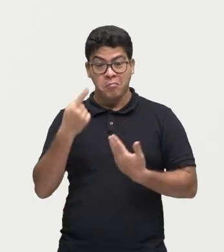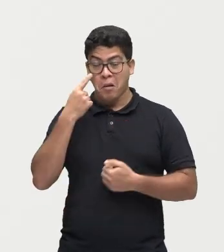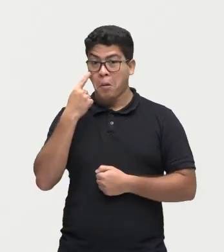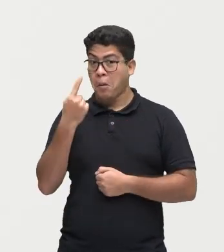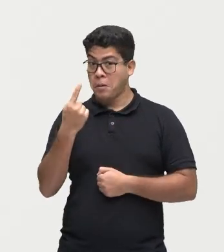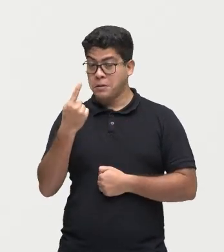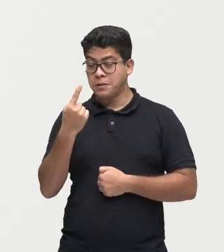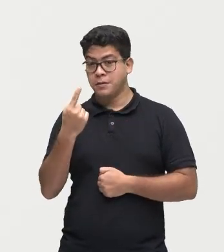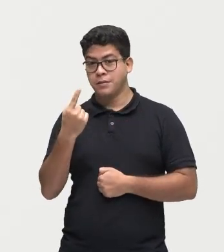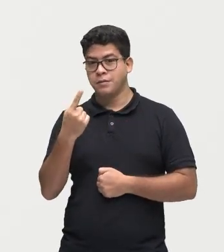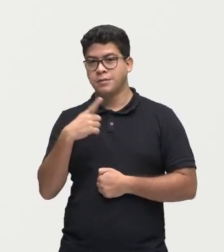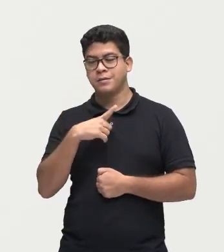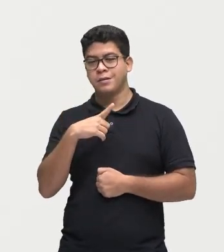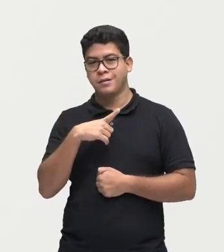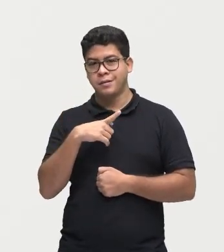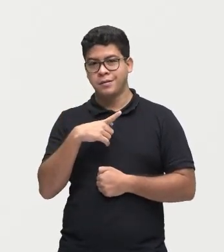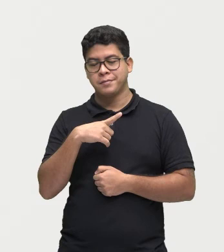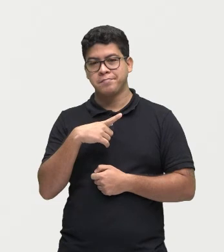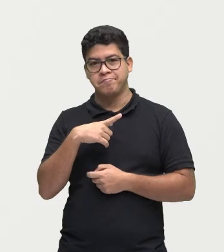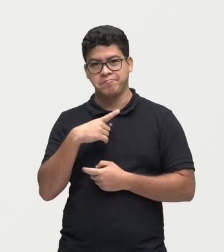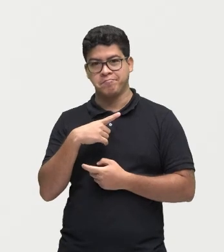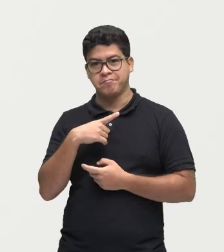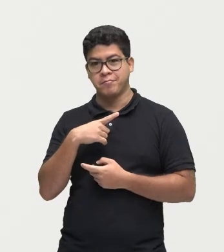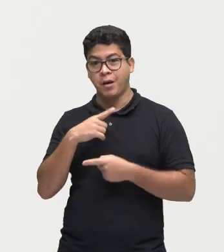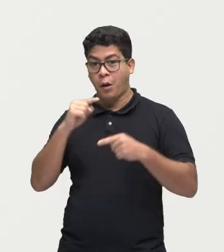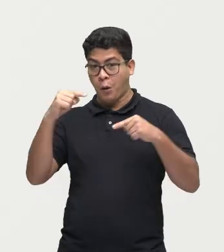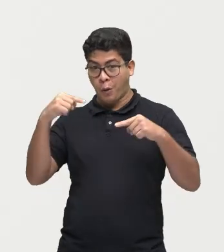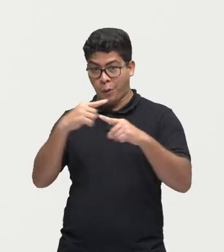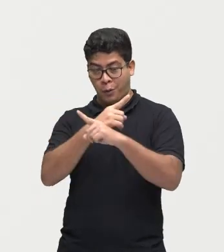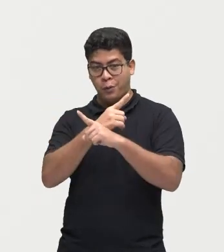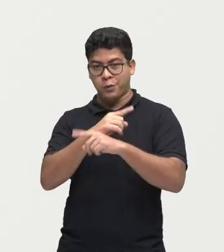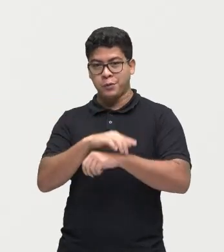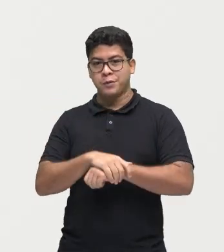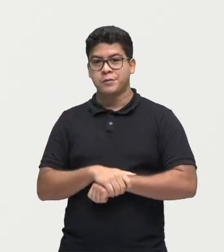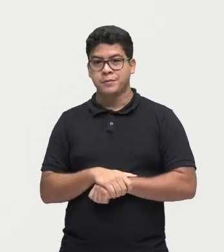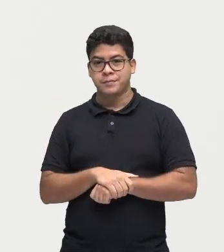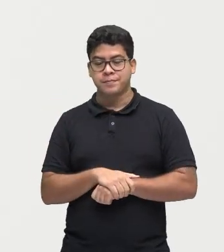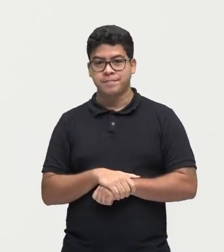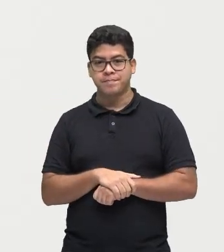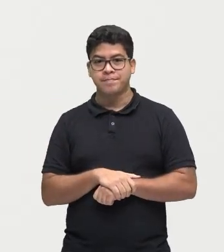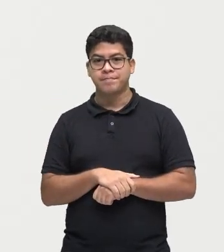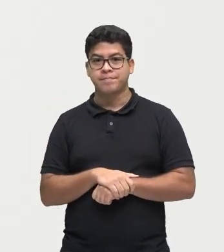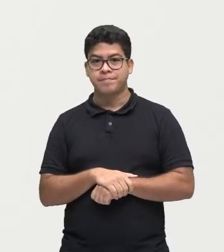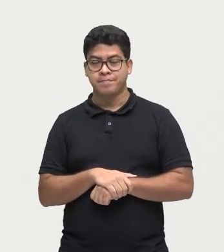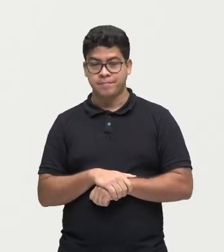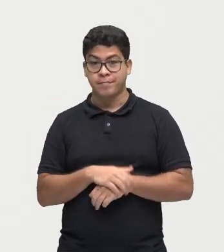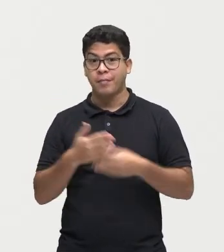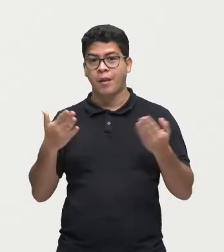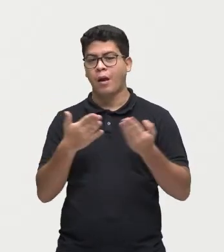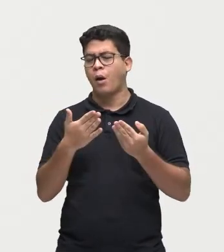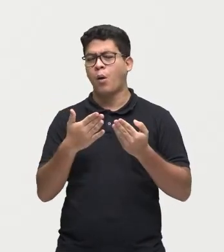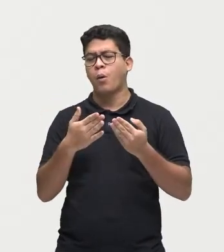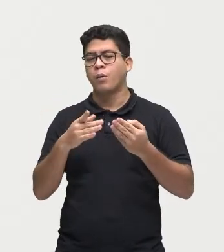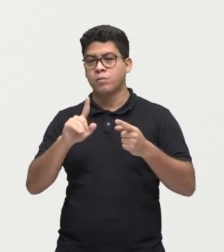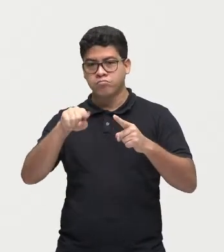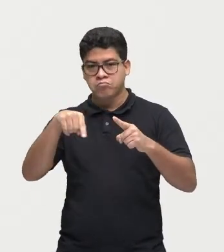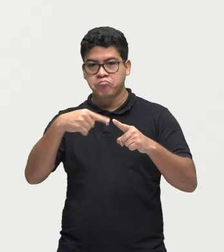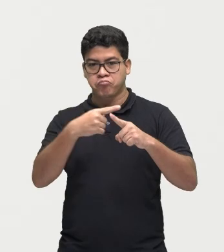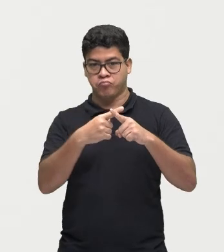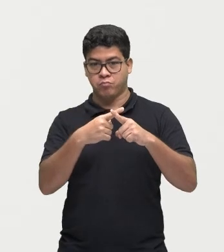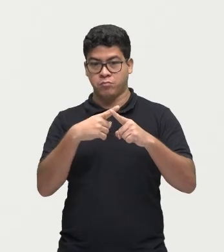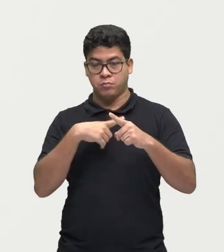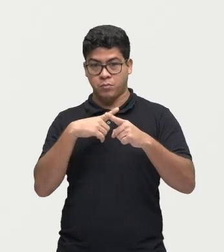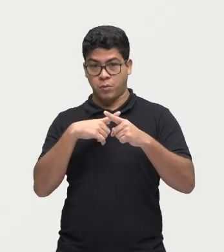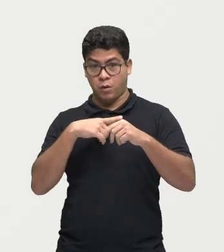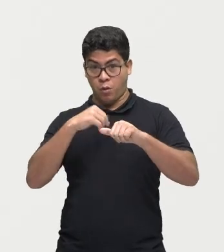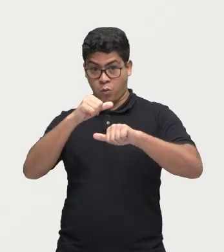x igual a 1.800 por 3.600. Aí agora a gente multiplica aqui, 1.800 por